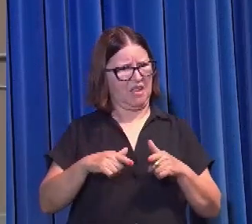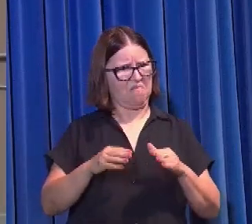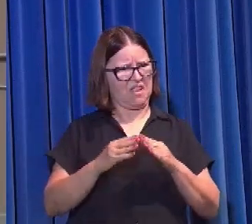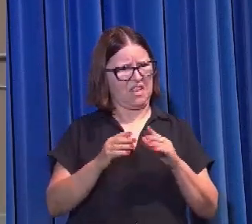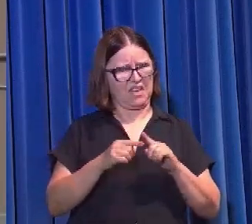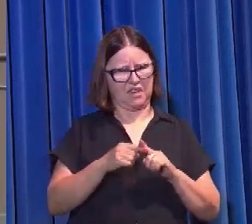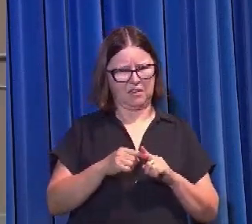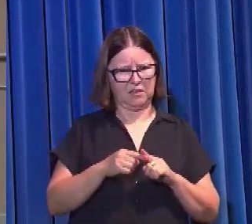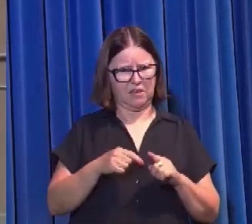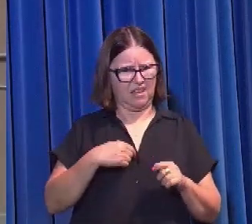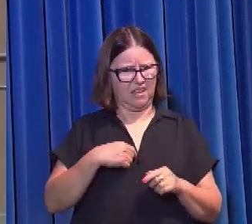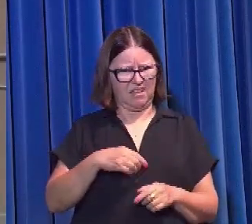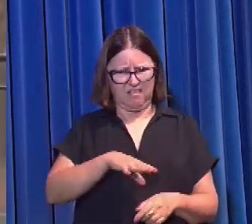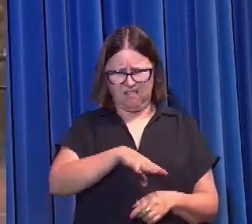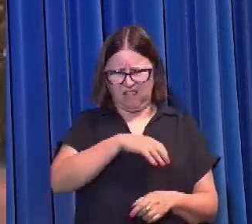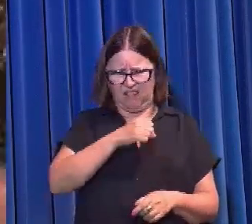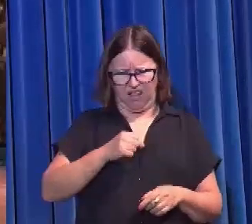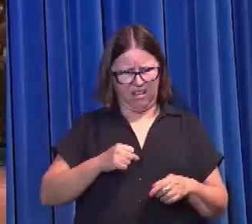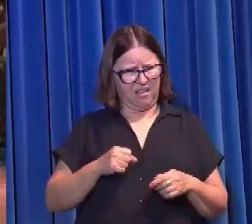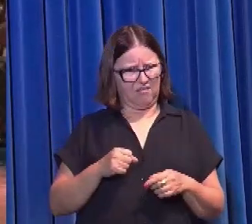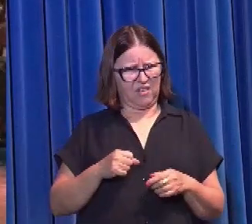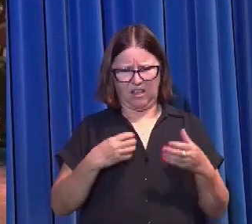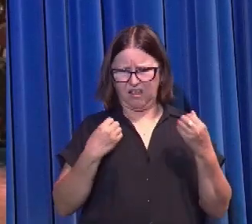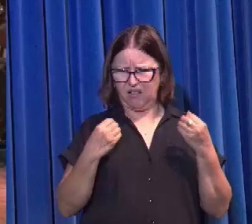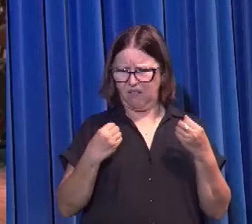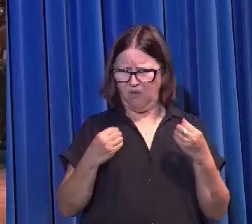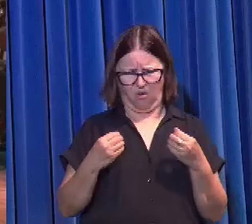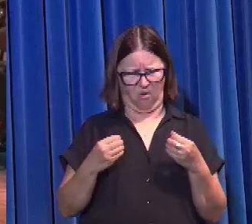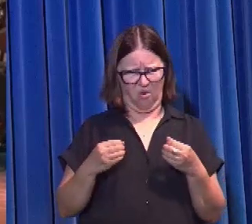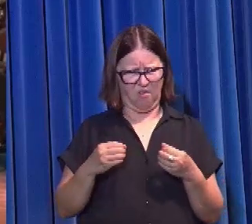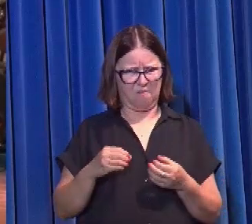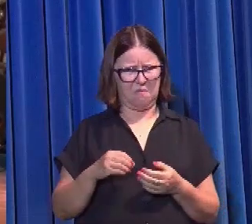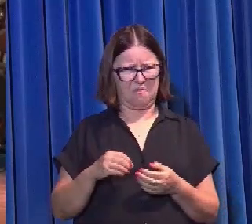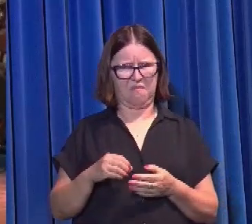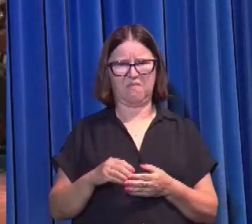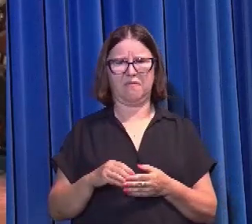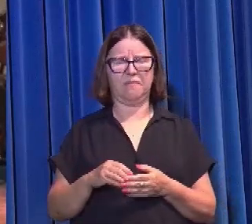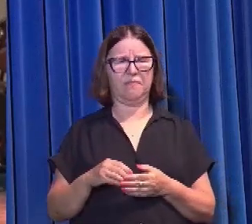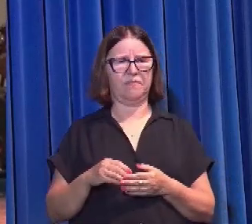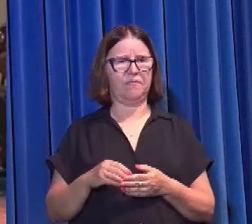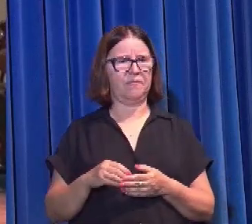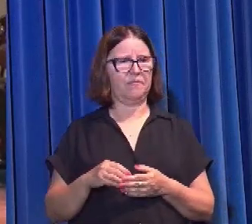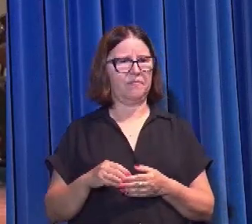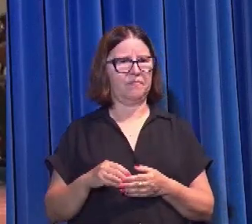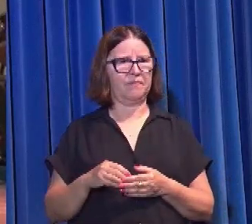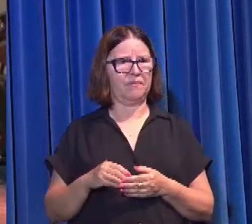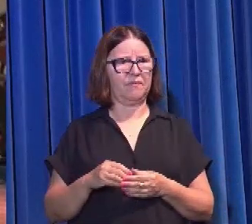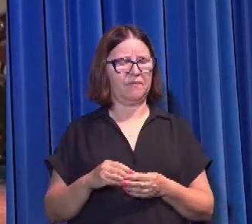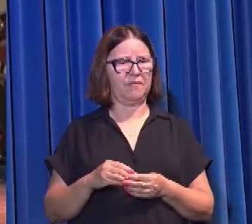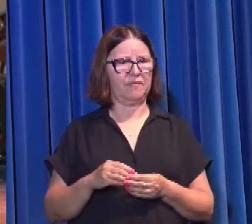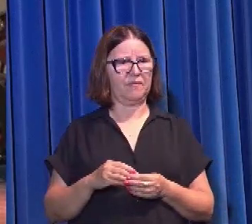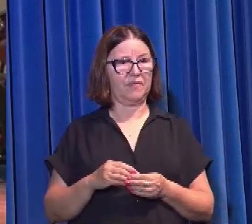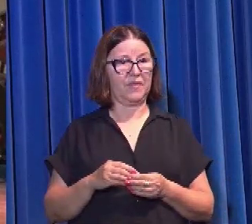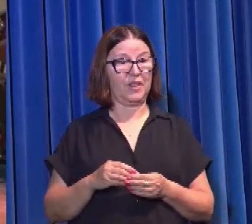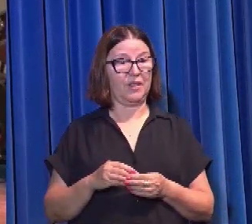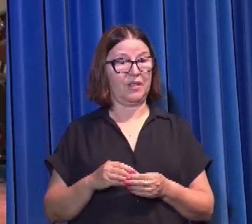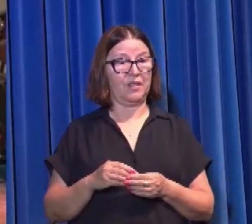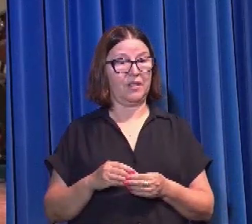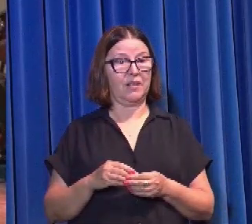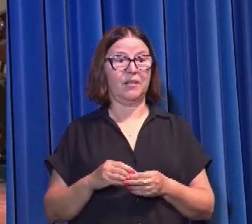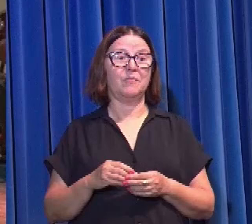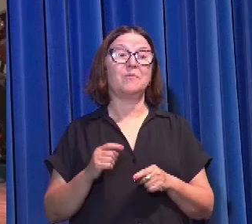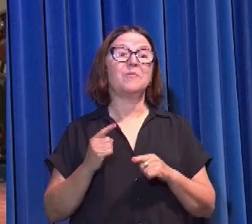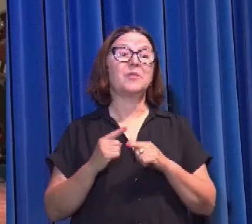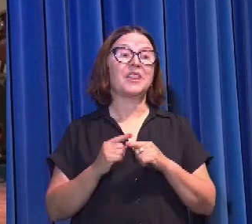Porque eu estava só com a verdade. Porque o que ela estava fazendo não está certo. É verdade, não está certo. Mas faltou o amor.